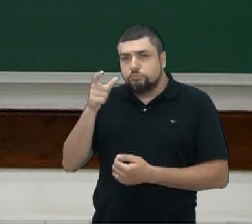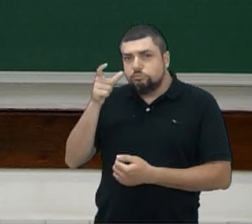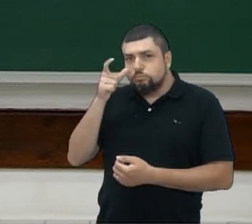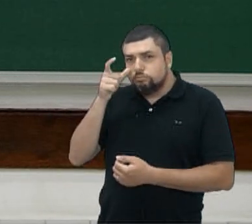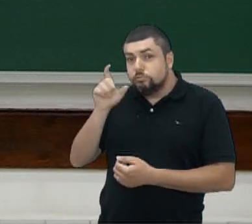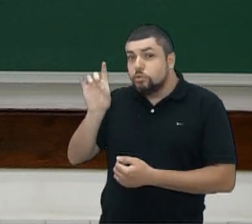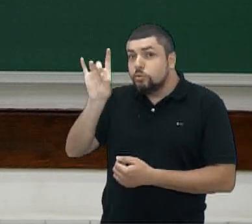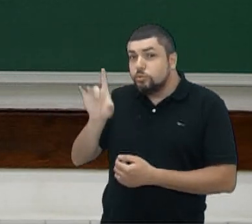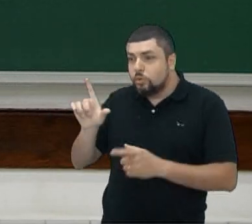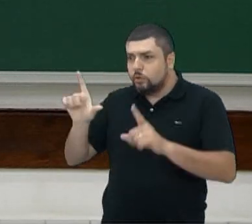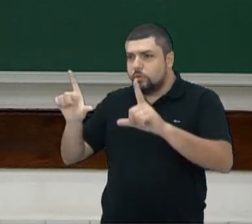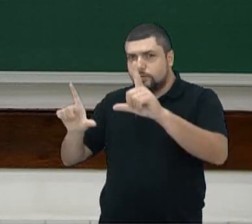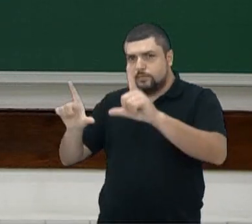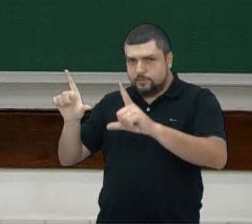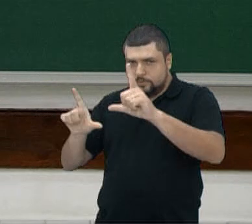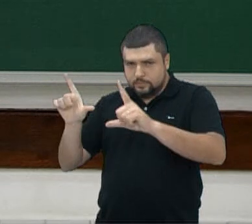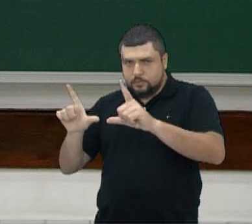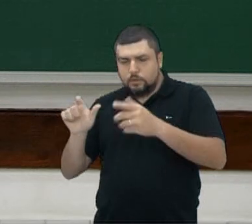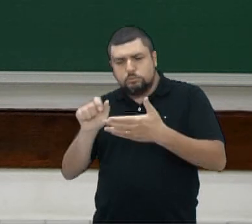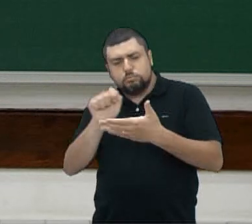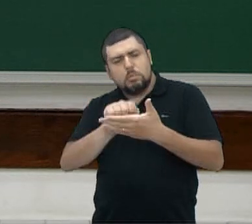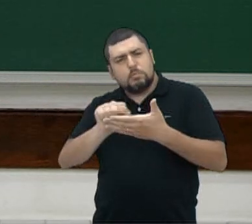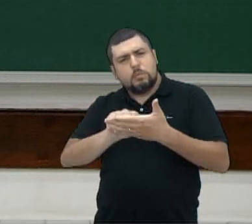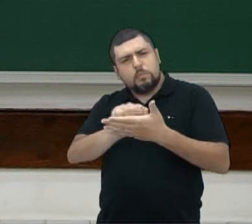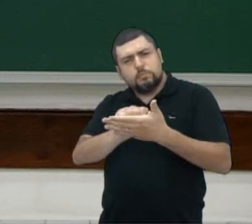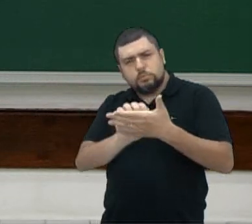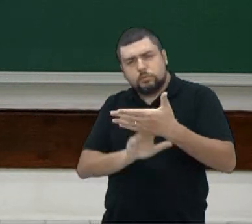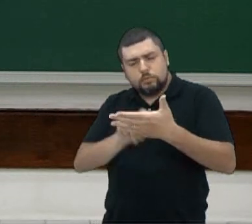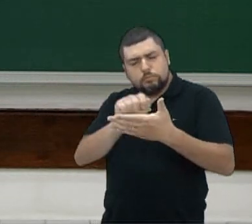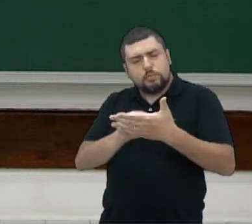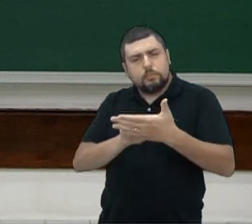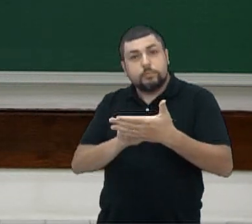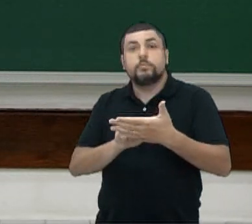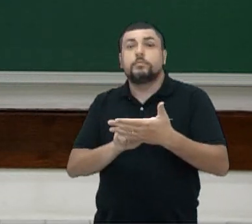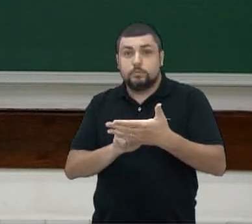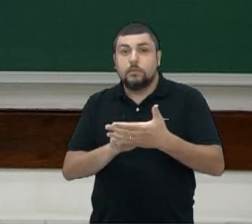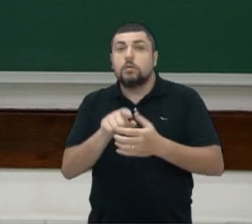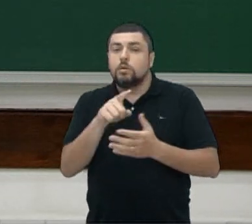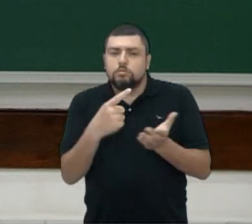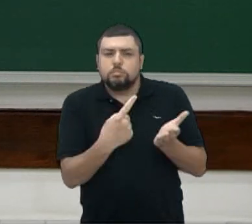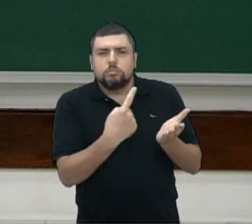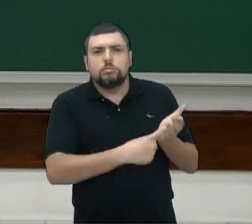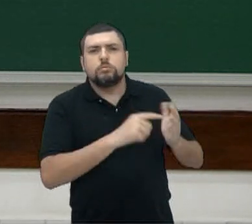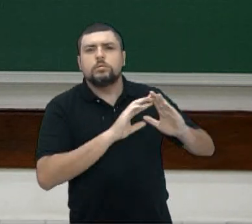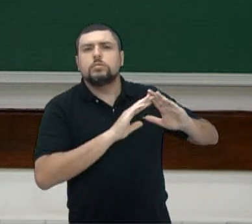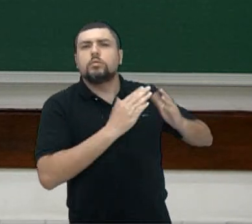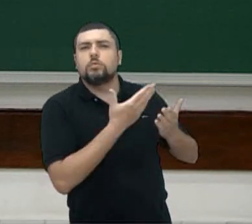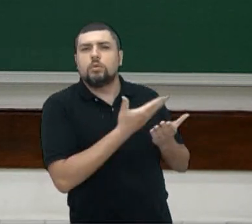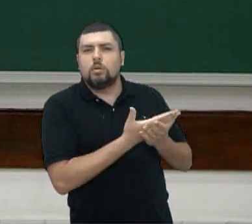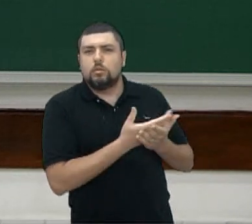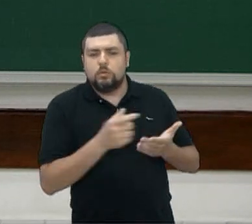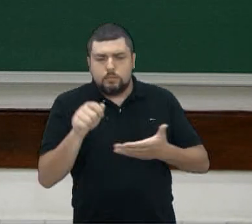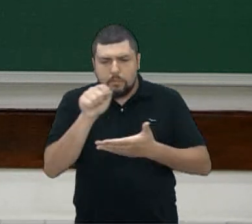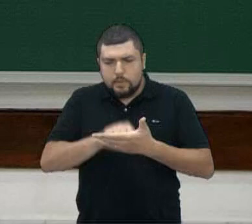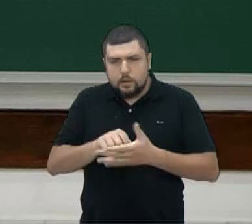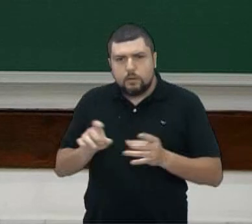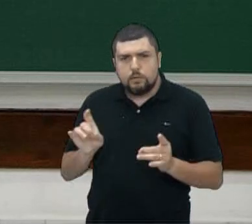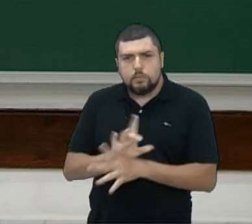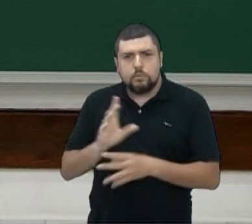fazendo as atividades, não esqueçam, por favor, de marcar, tá bom? Lá com a sua escola, um horário, um dia tranquilo para vocês poderem